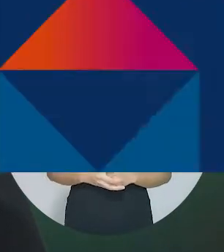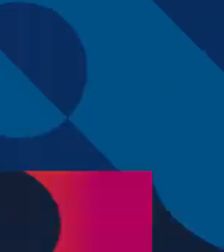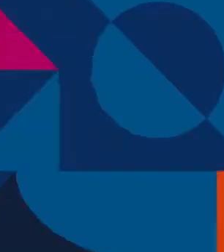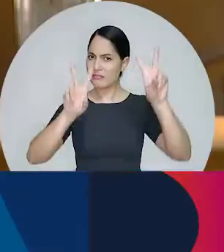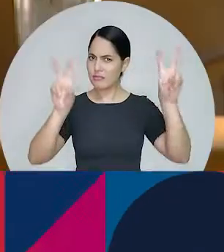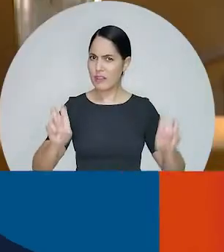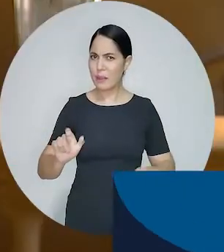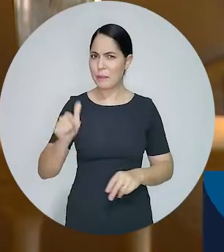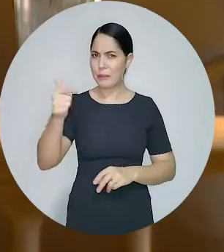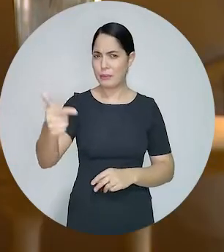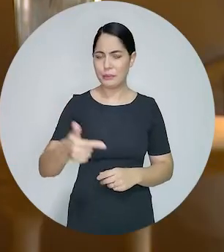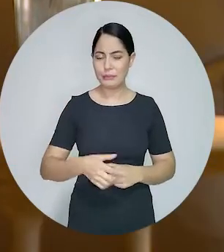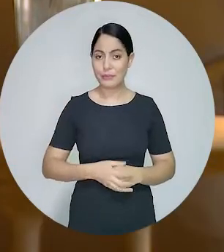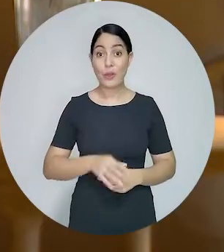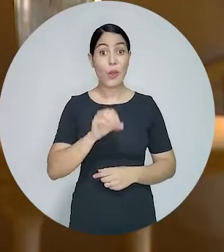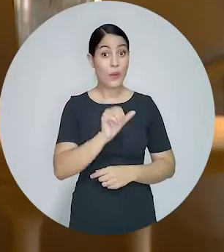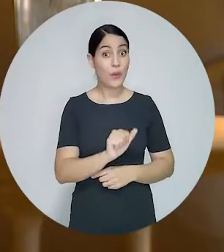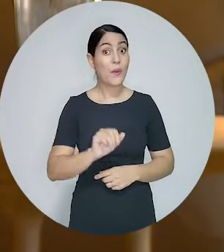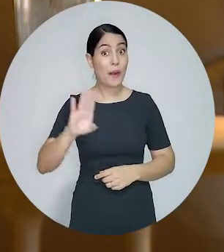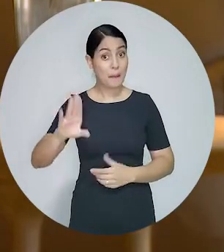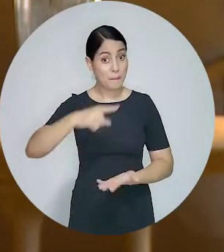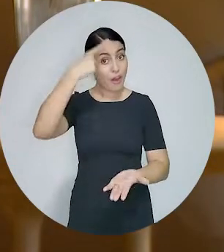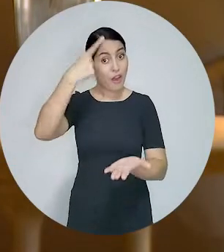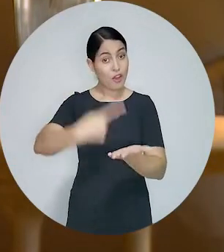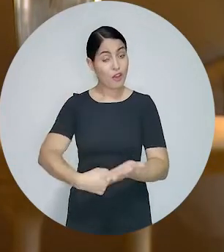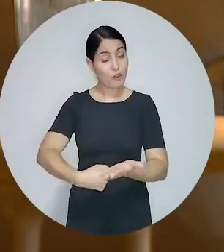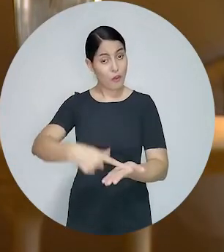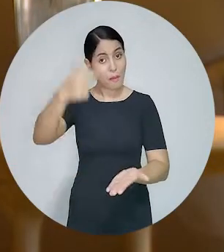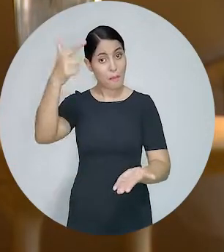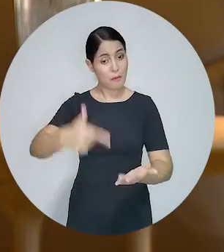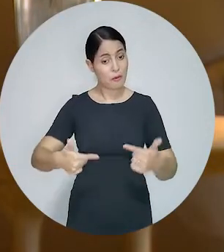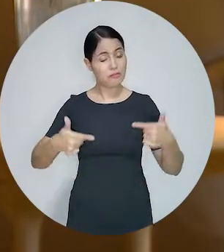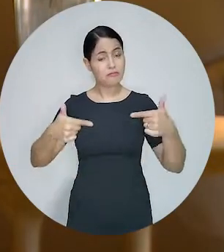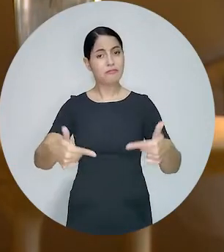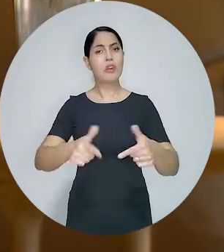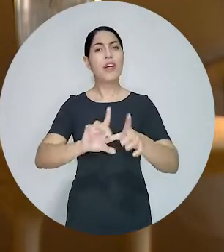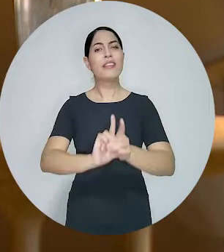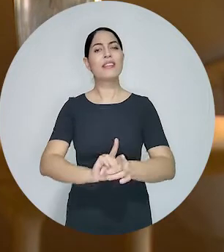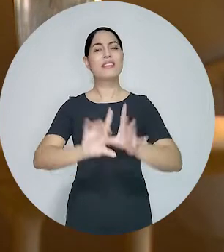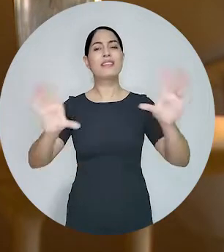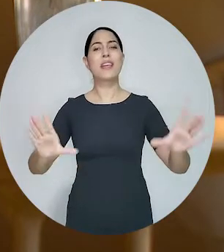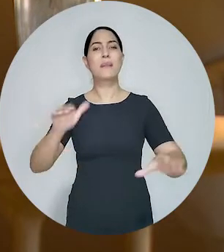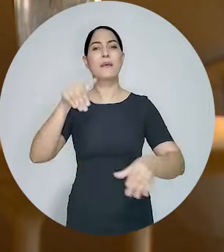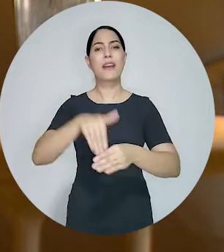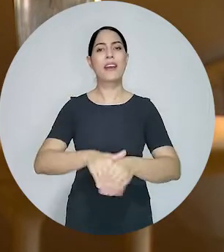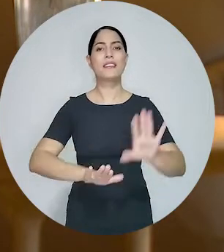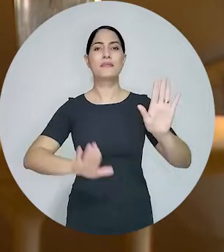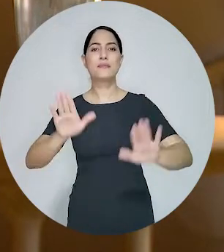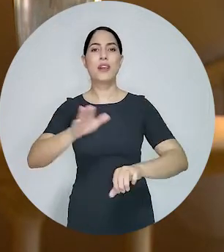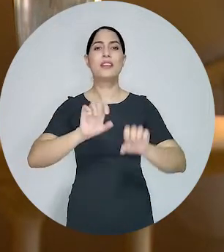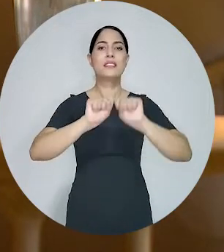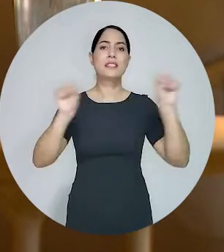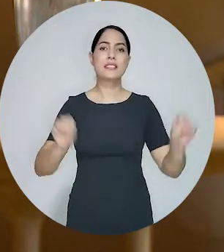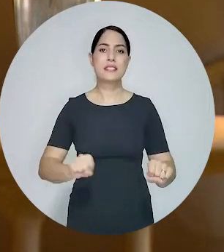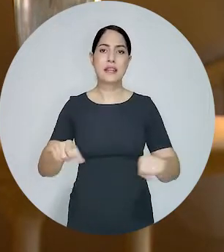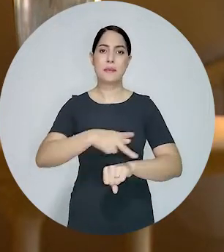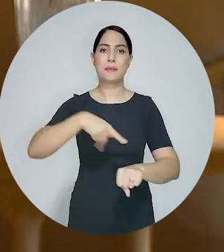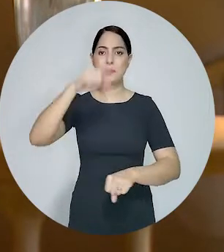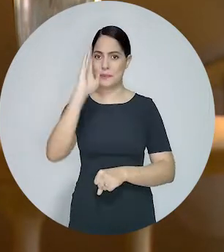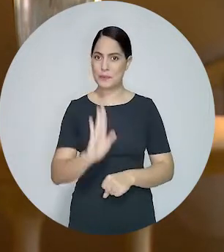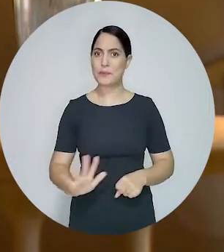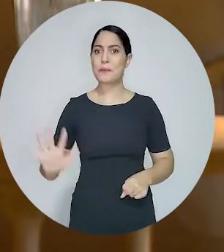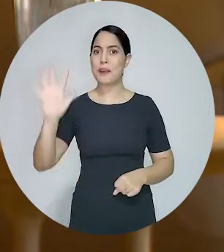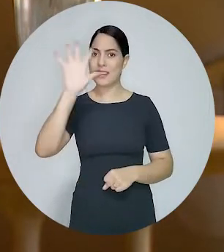advocacia. Mudando de assunto, a Ordem dos Advogados do Brasil reafirmou o compromisso com a democracia e o